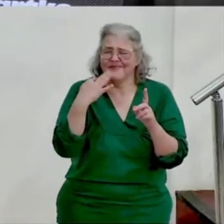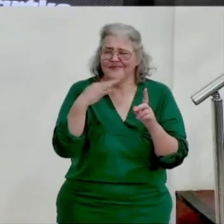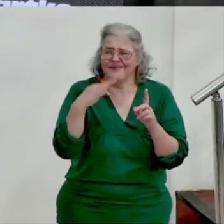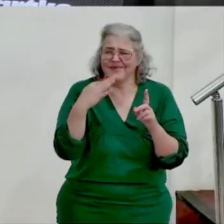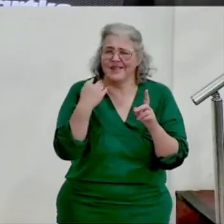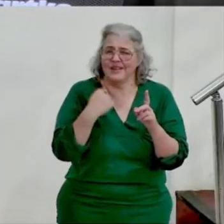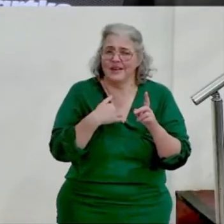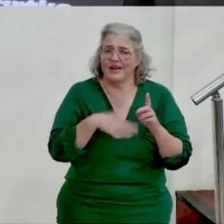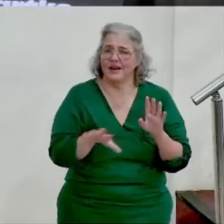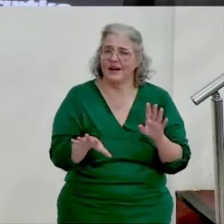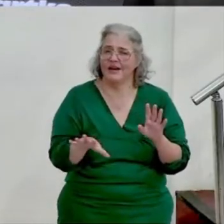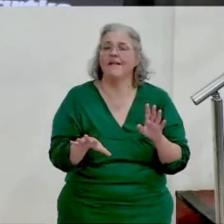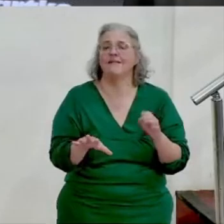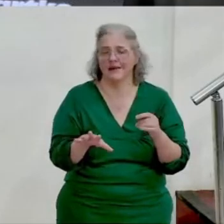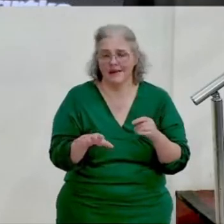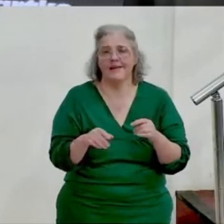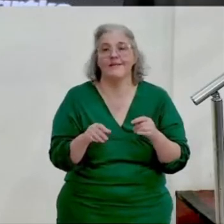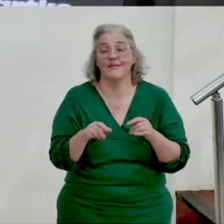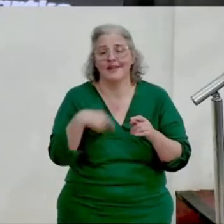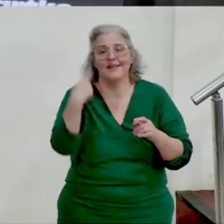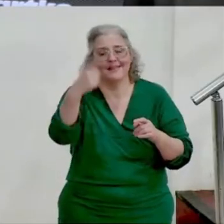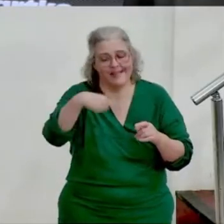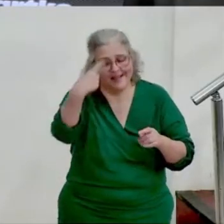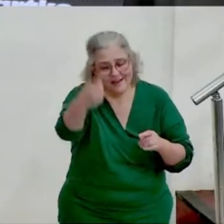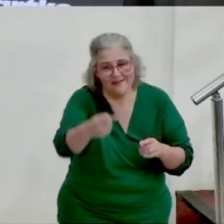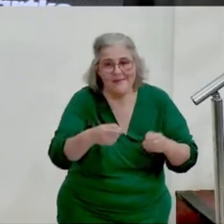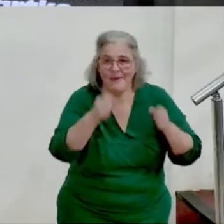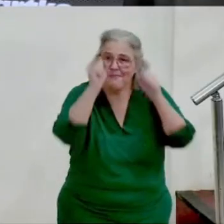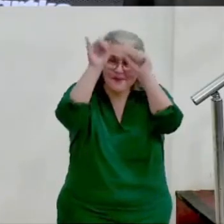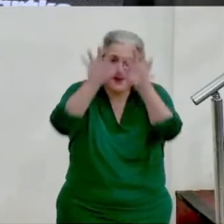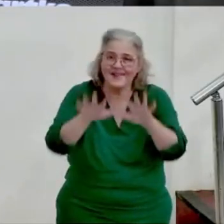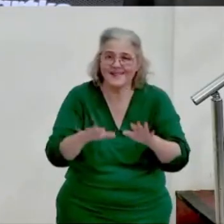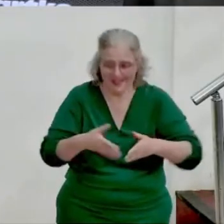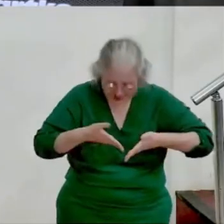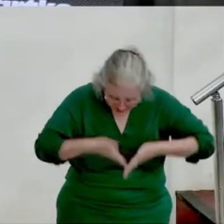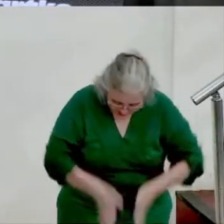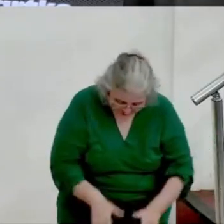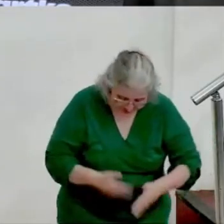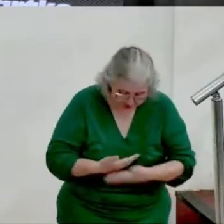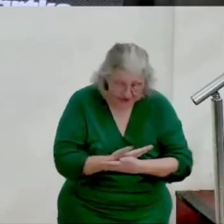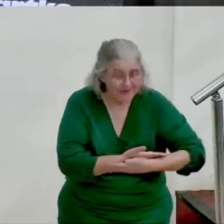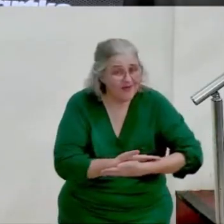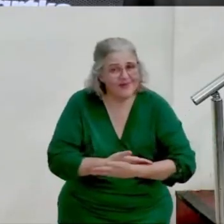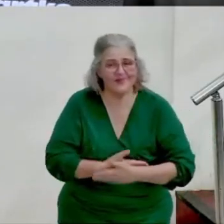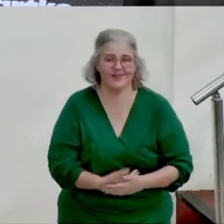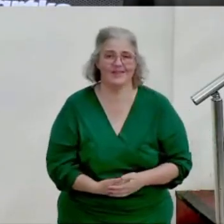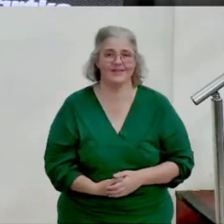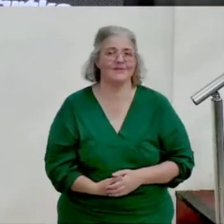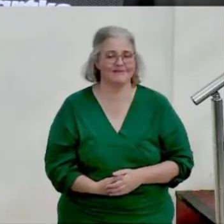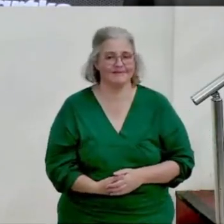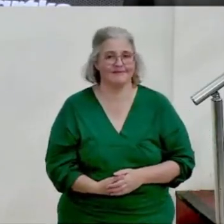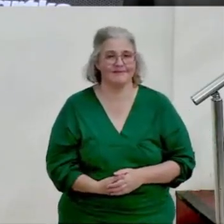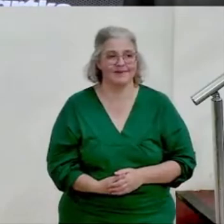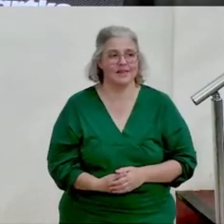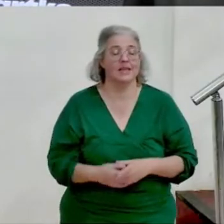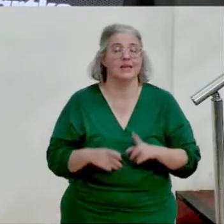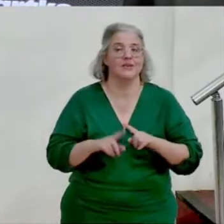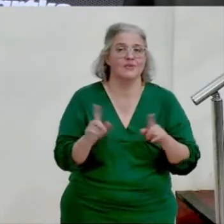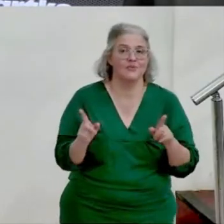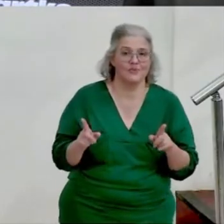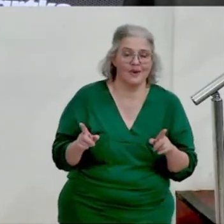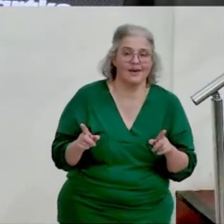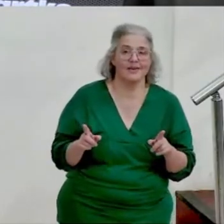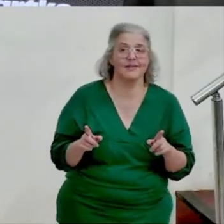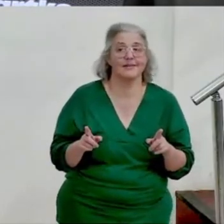Mas para os ímpios, as dores de parto não significam isso. A figura que Paulo quer demonstrar aqui é que o dia do Senhor virá para